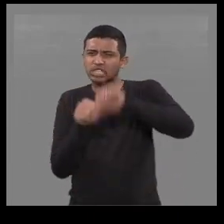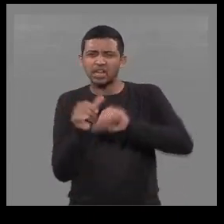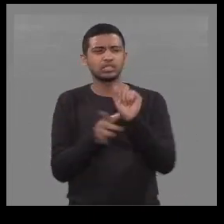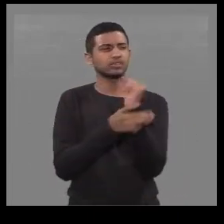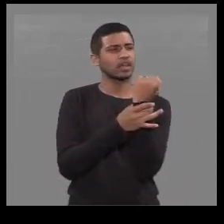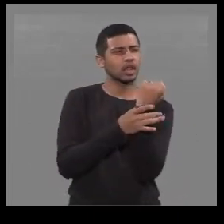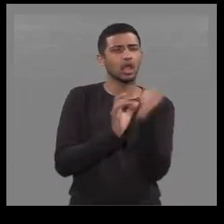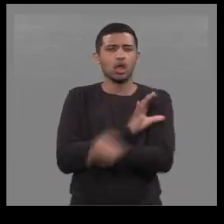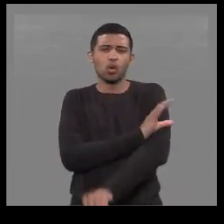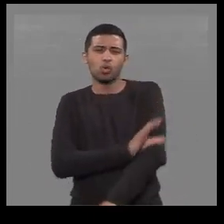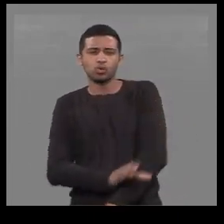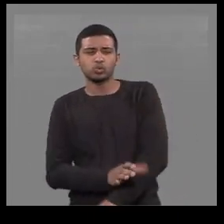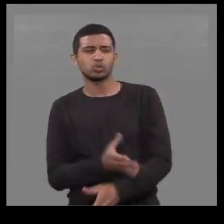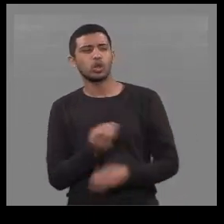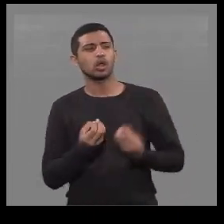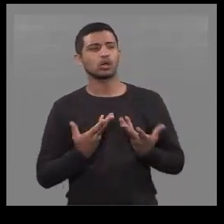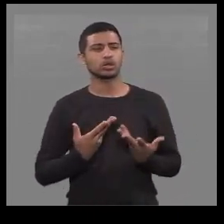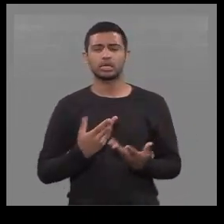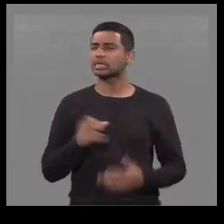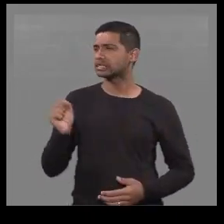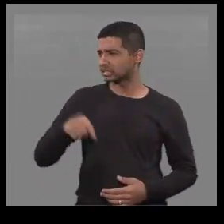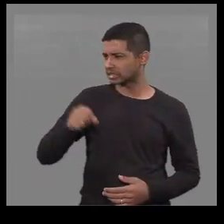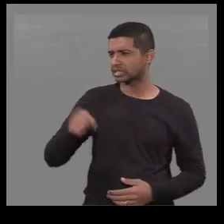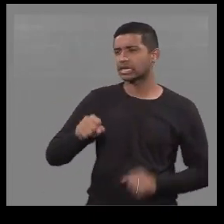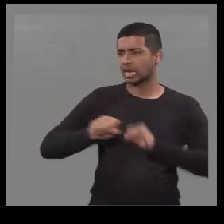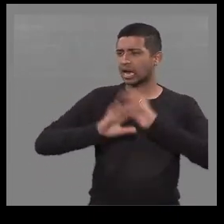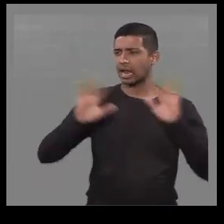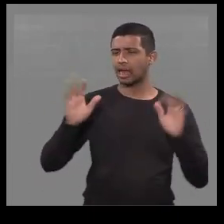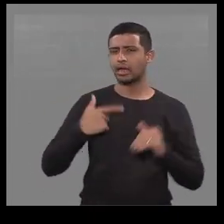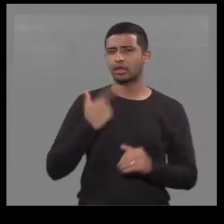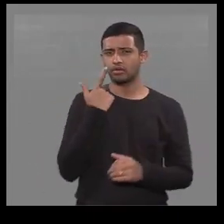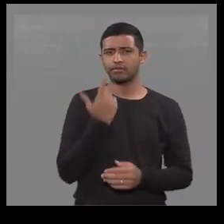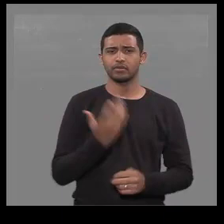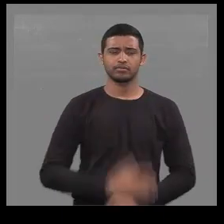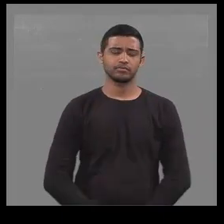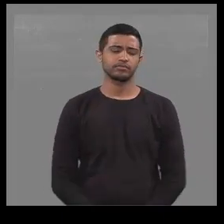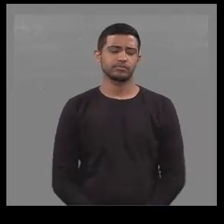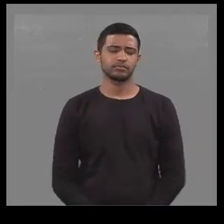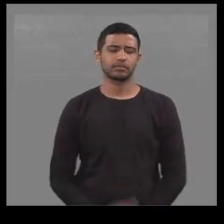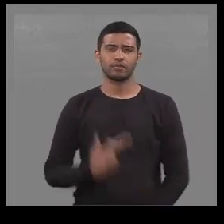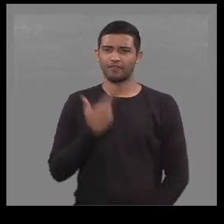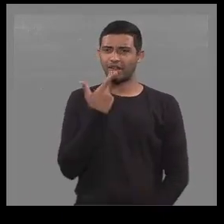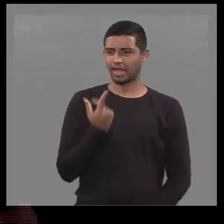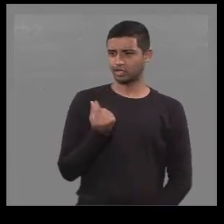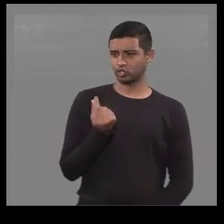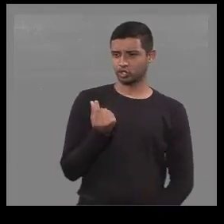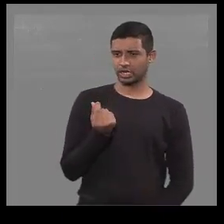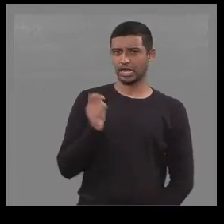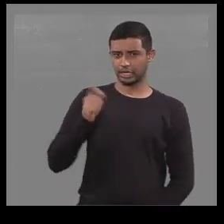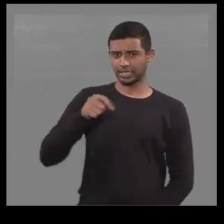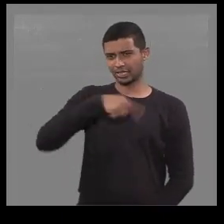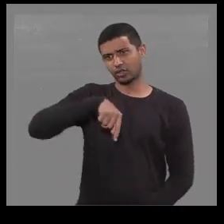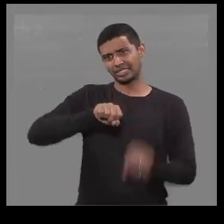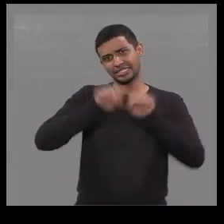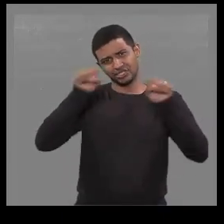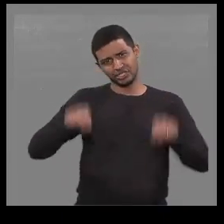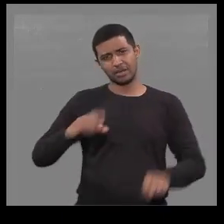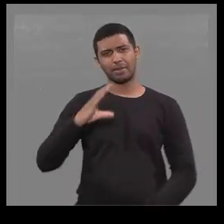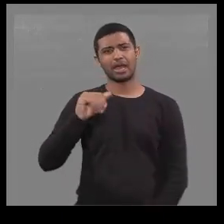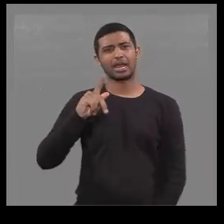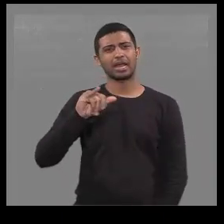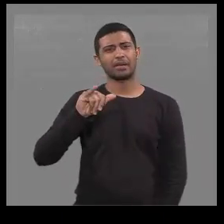da segurança, da cultura? Sim, lógico. Com mais, né, vamos dizer, dinheiro, a gente está dentro de um